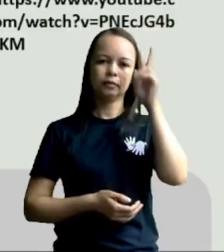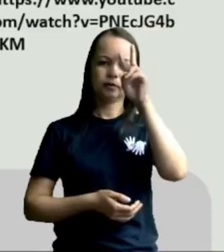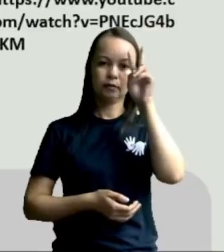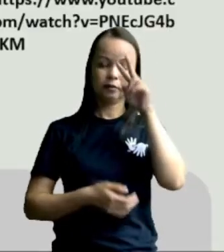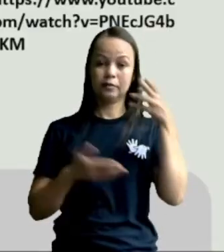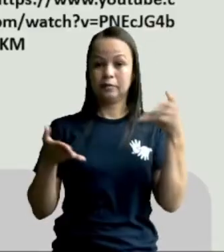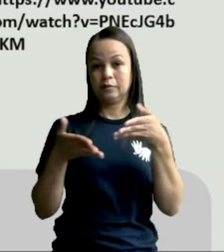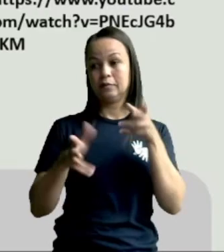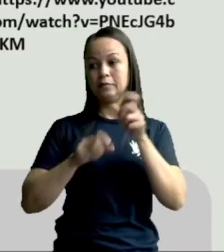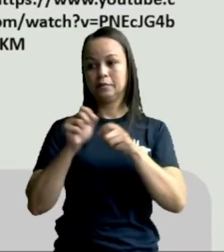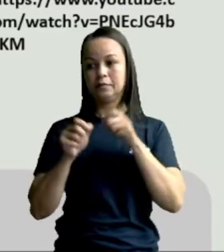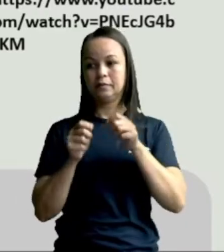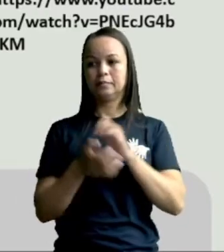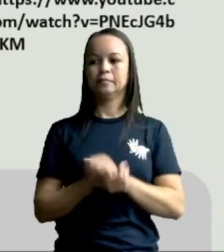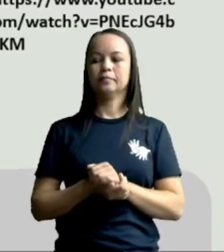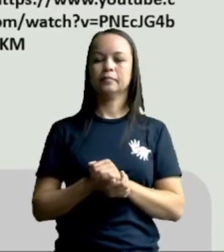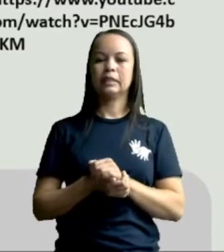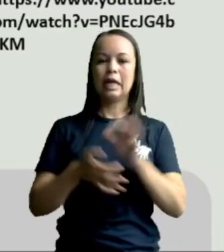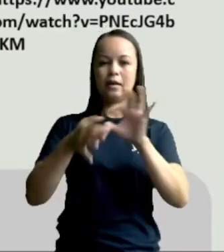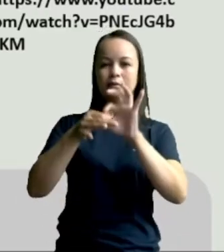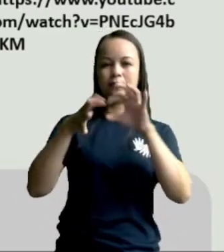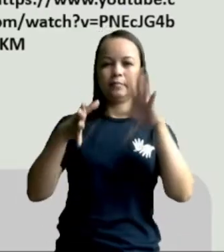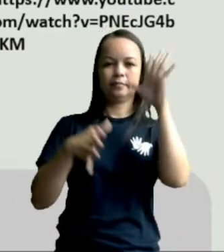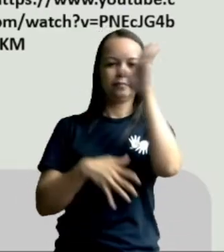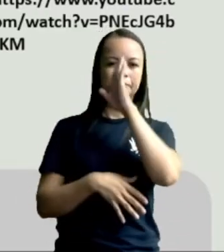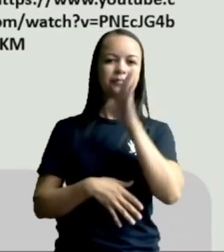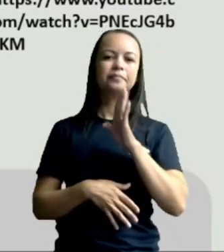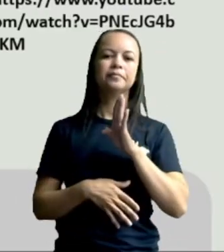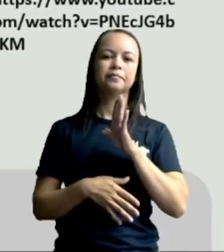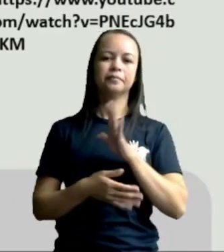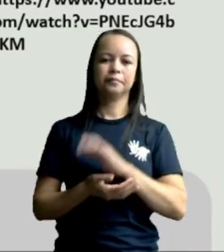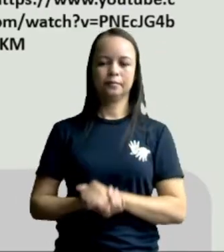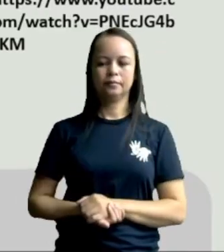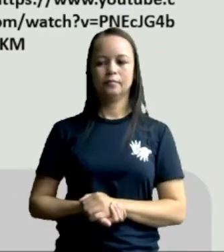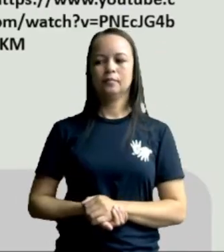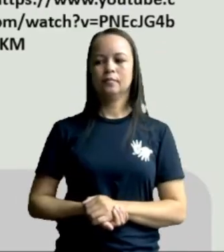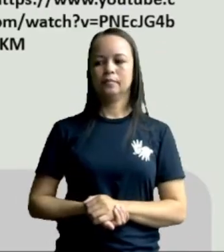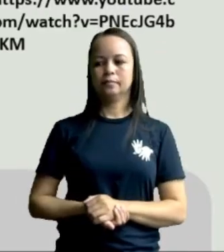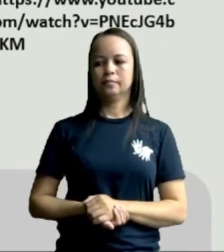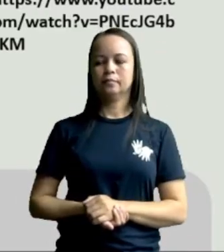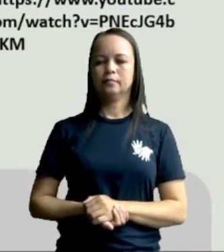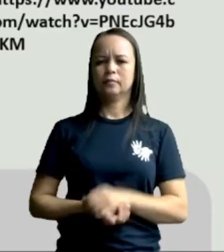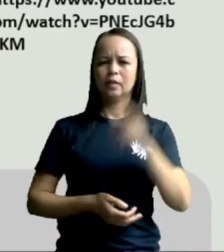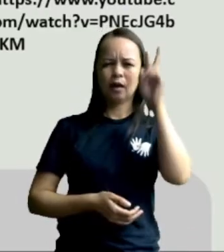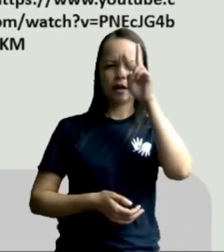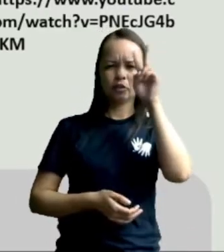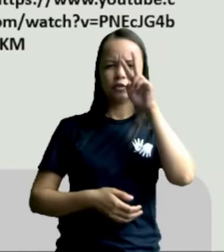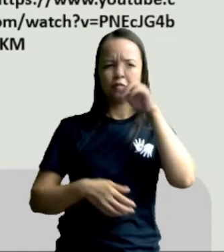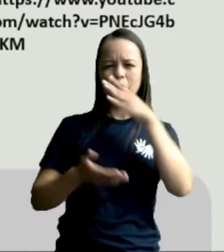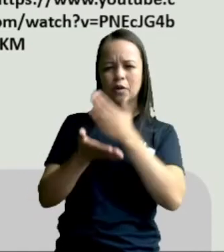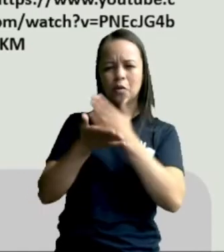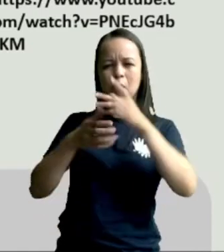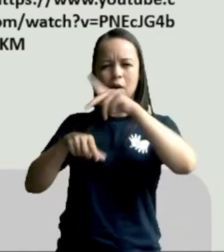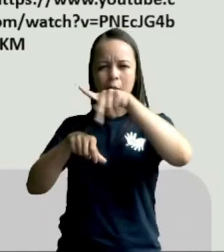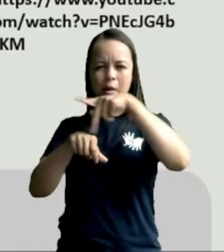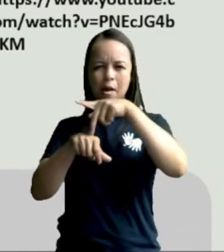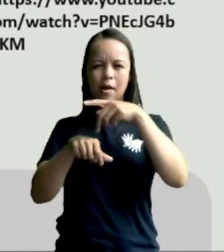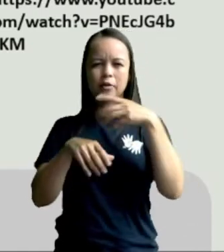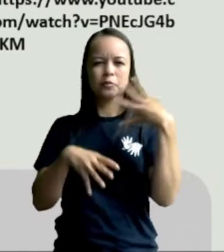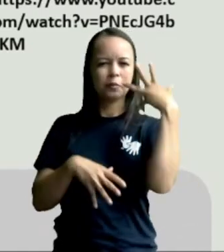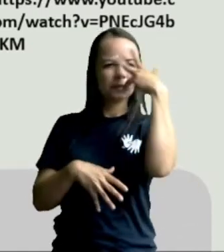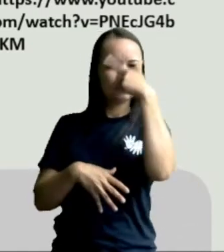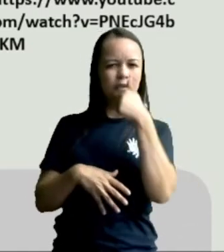de hoje é a independência do Brasil. A história se passa em um país muito bonito,